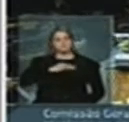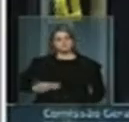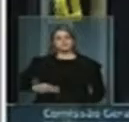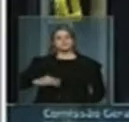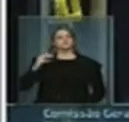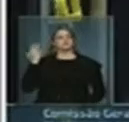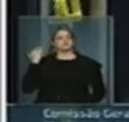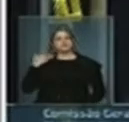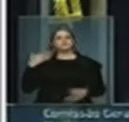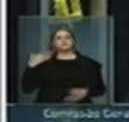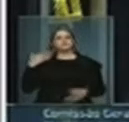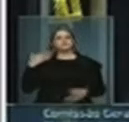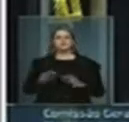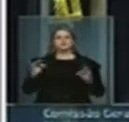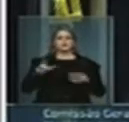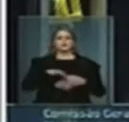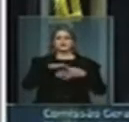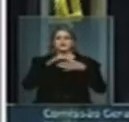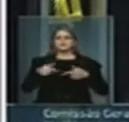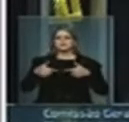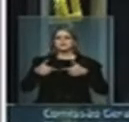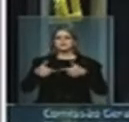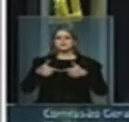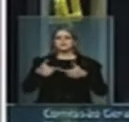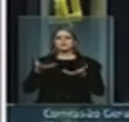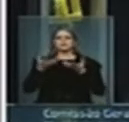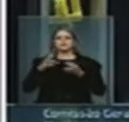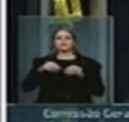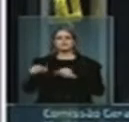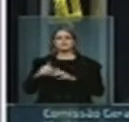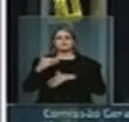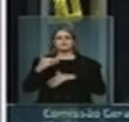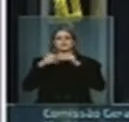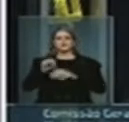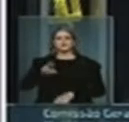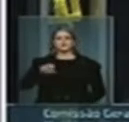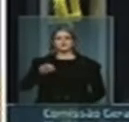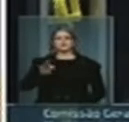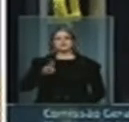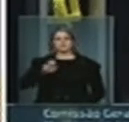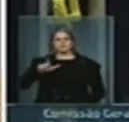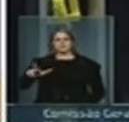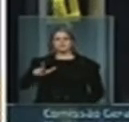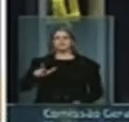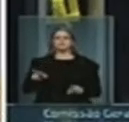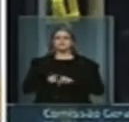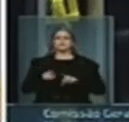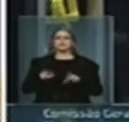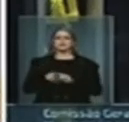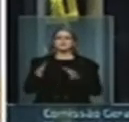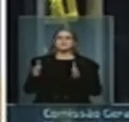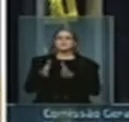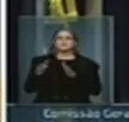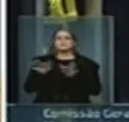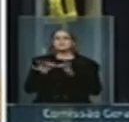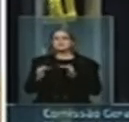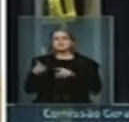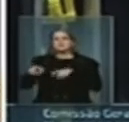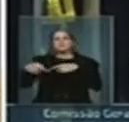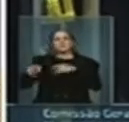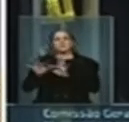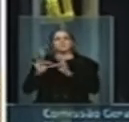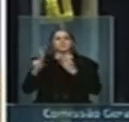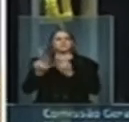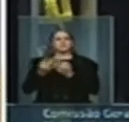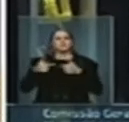os líderes, trabalhadores da luta pela terra, pela luta pelo desenvolvimento sustentável, a luta do pequeno agricultor, do agricultor